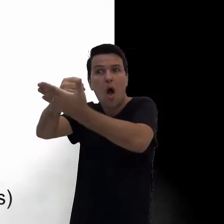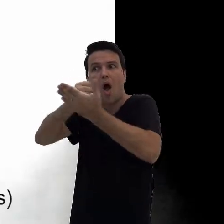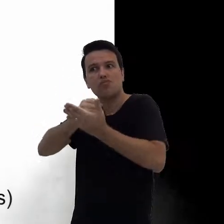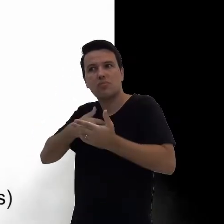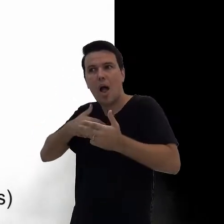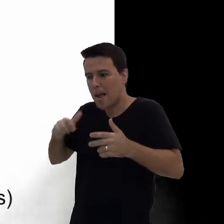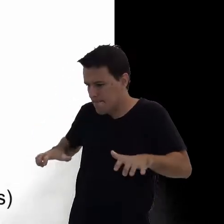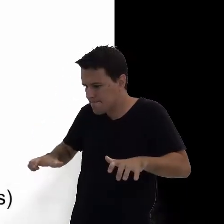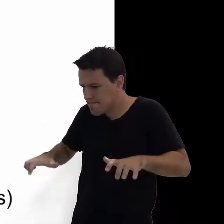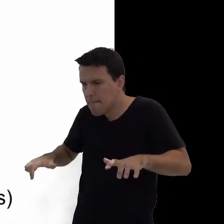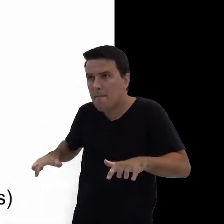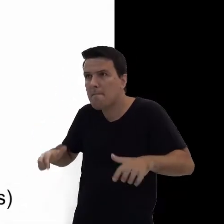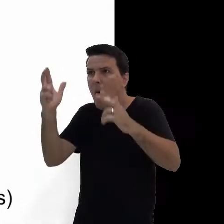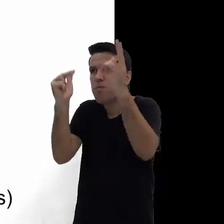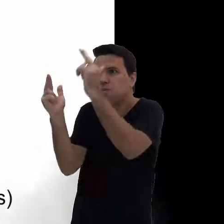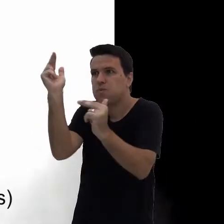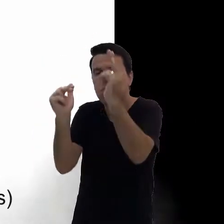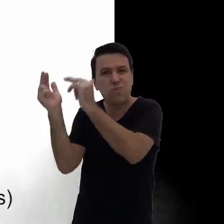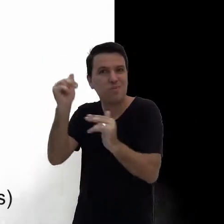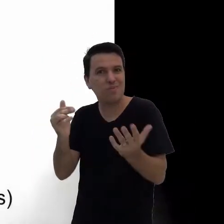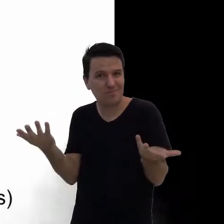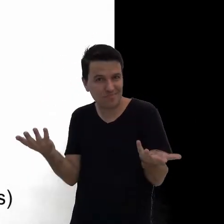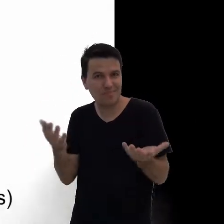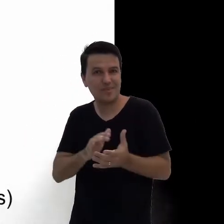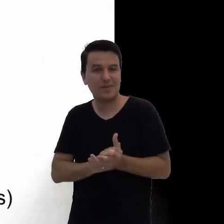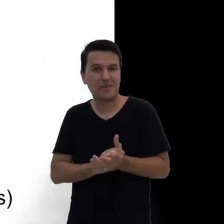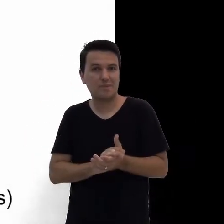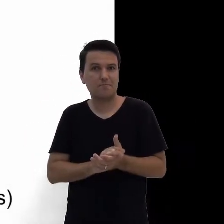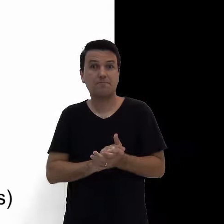auxiliado ou assistido por computador.